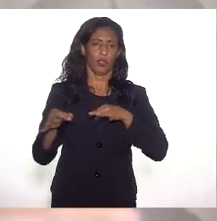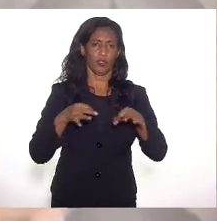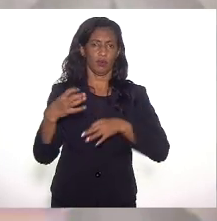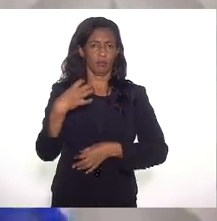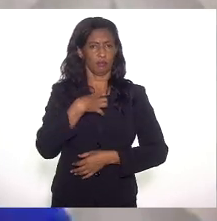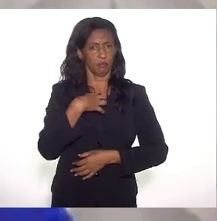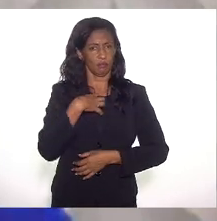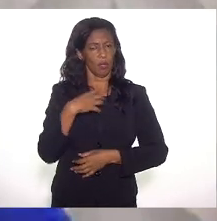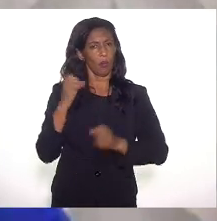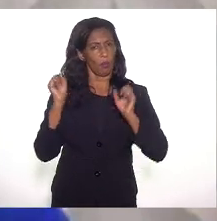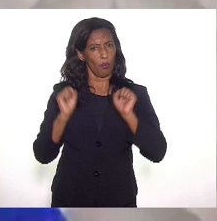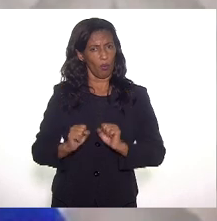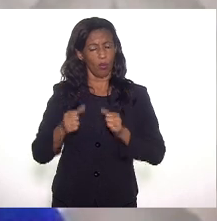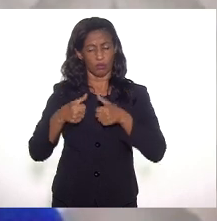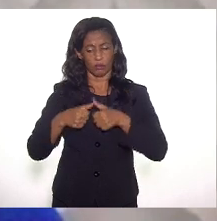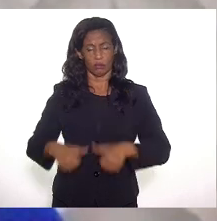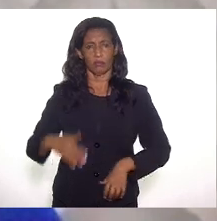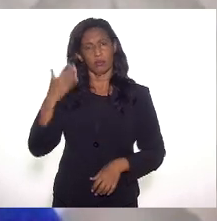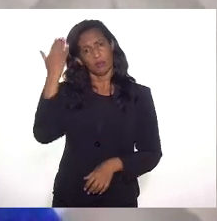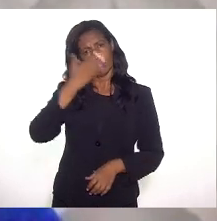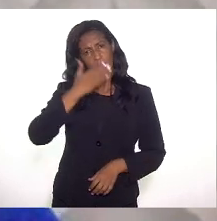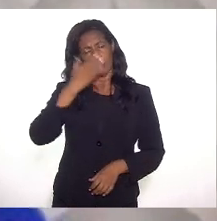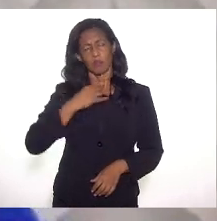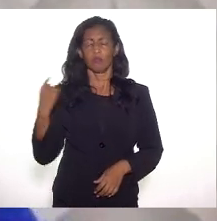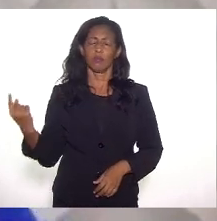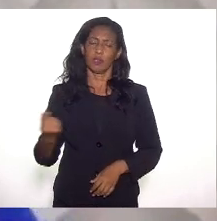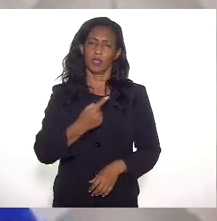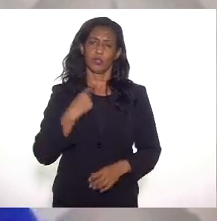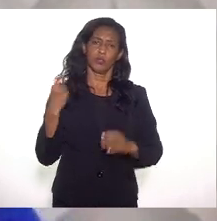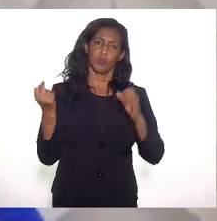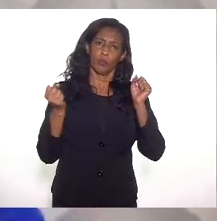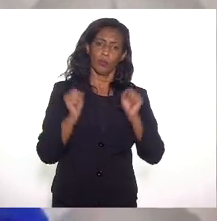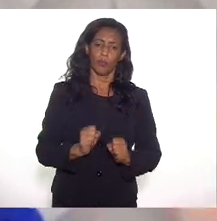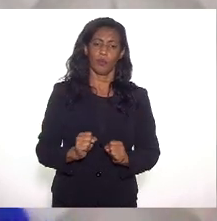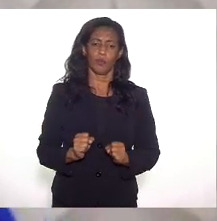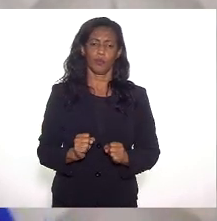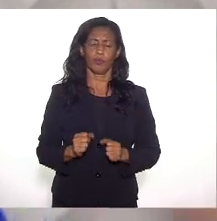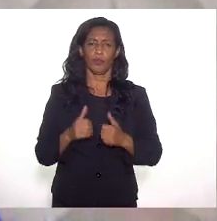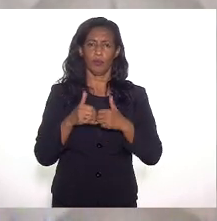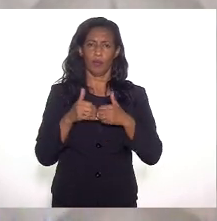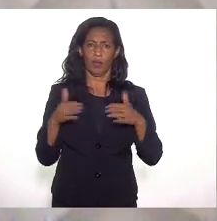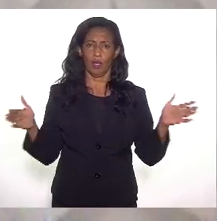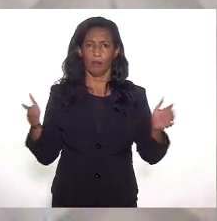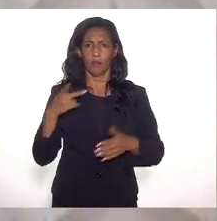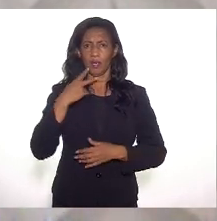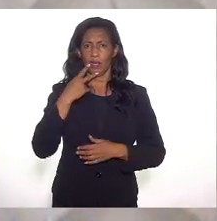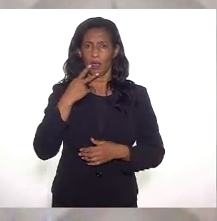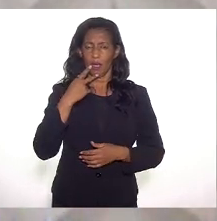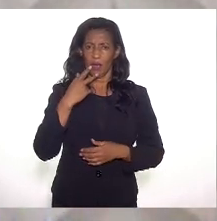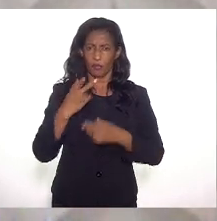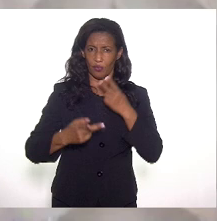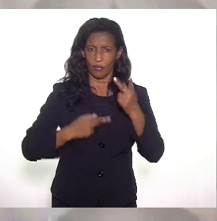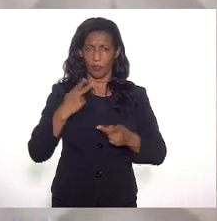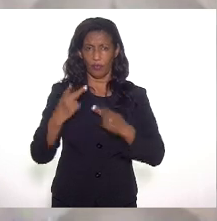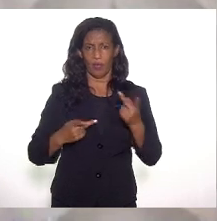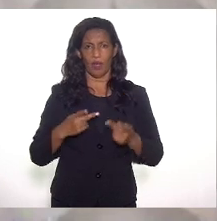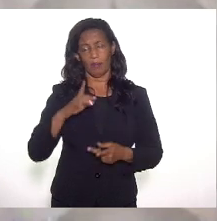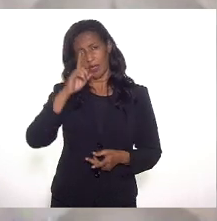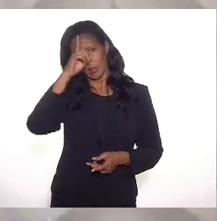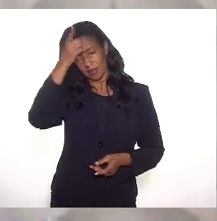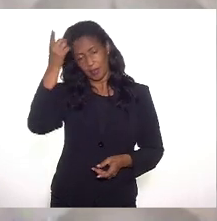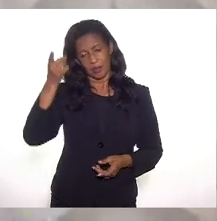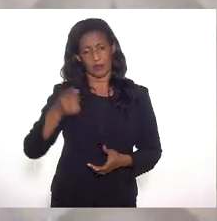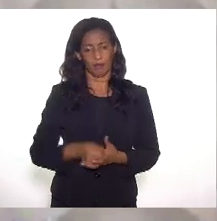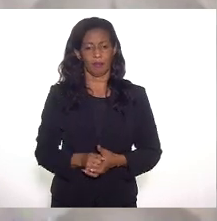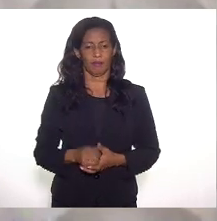sentido possam estar presentes para que a gente possa abrir a palavra para que essa ideia, né,